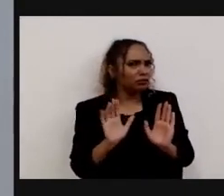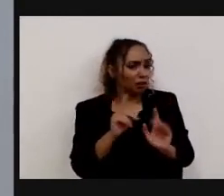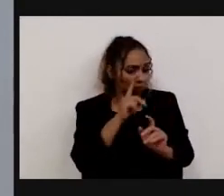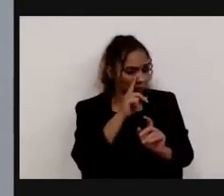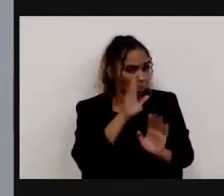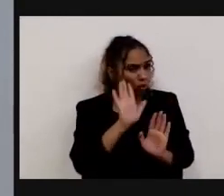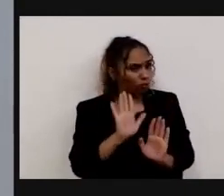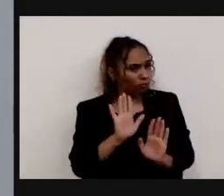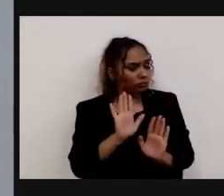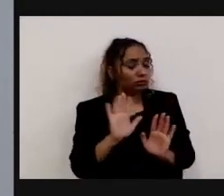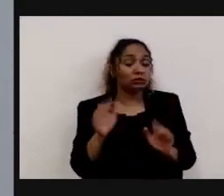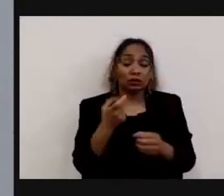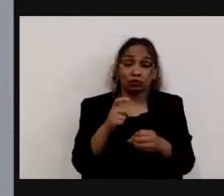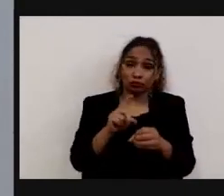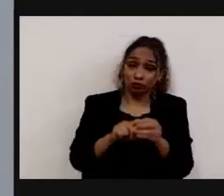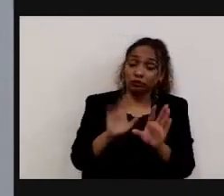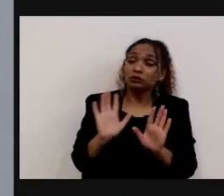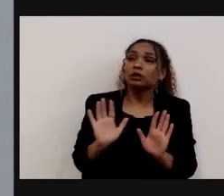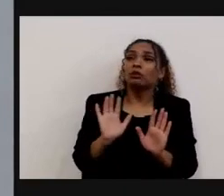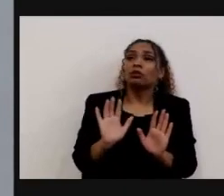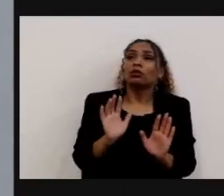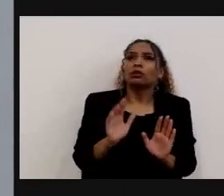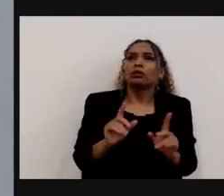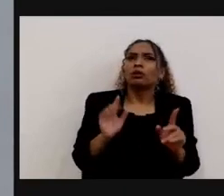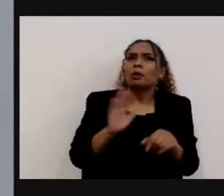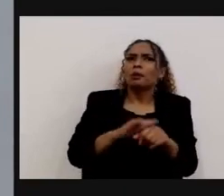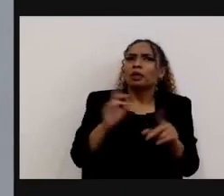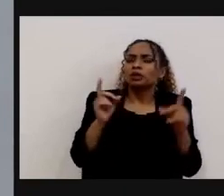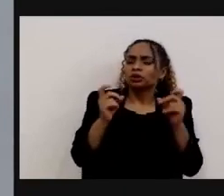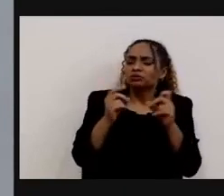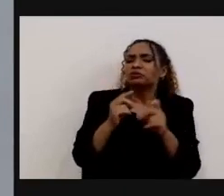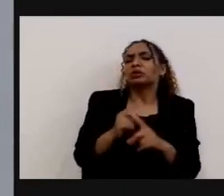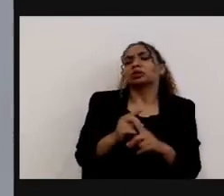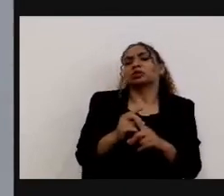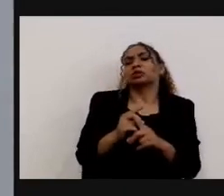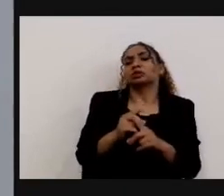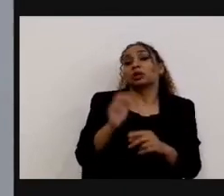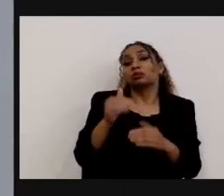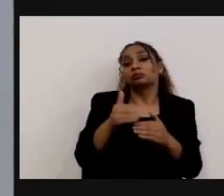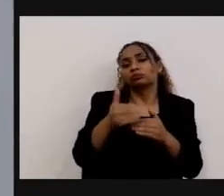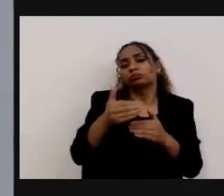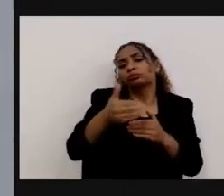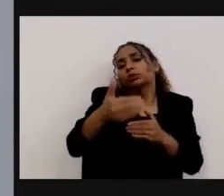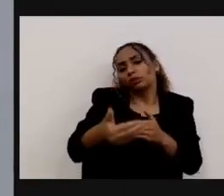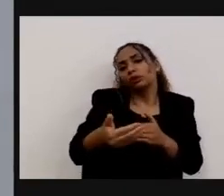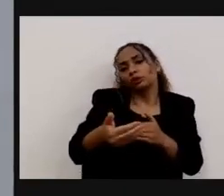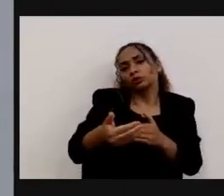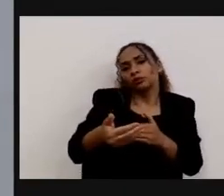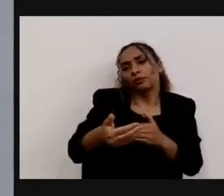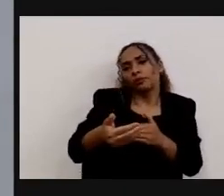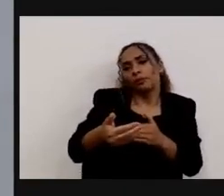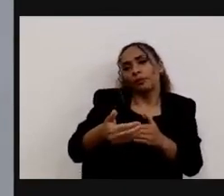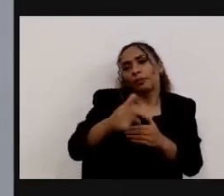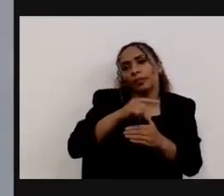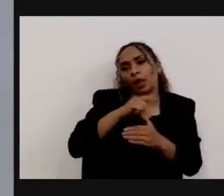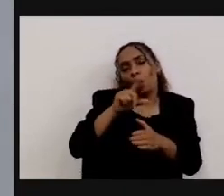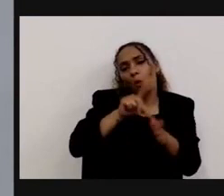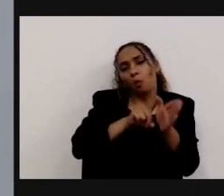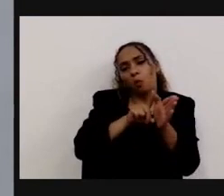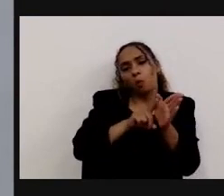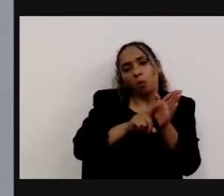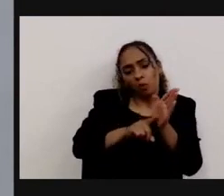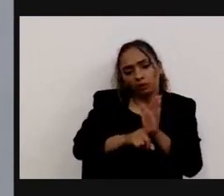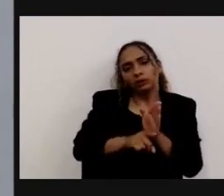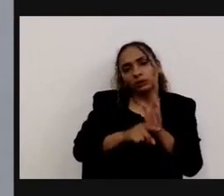perigoso voltando a gente falou Poxa tá mais difícil E aí na sequência gente saiu uma pesquisa